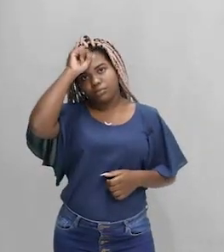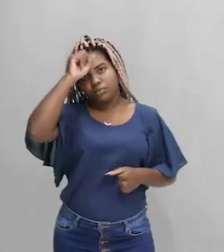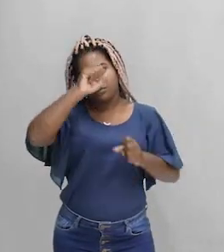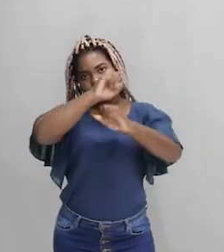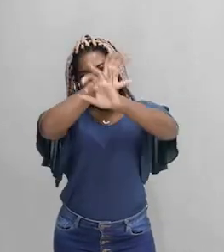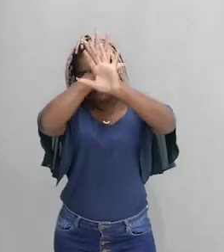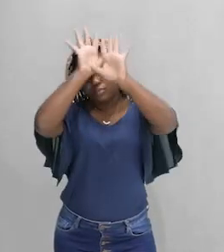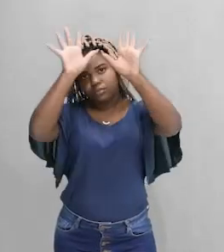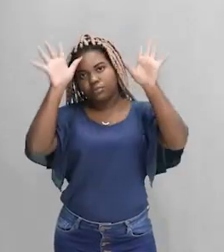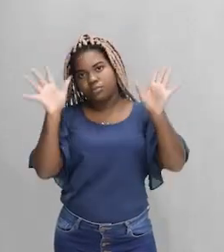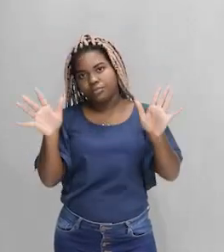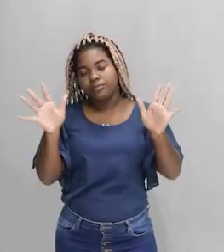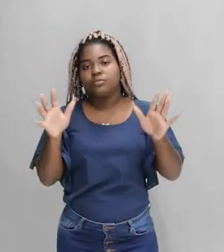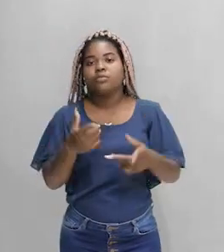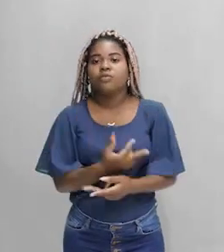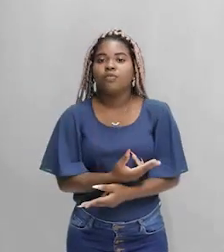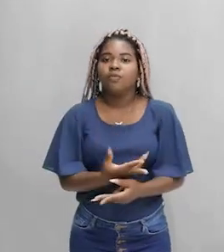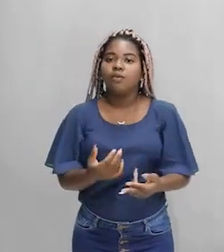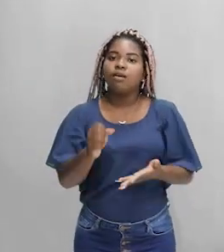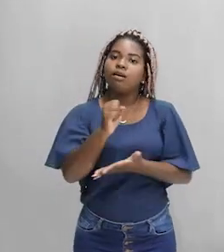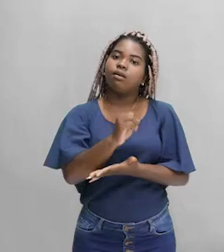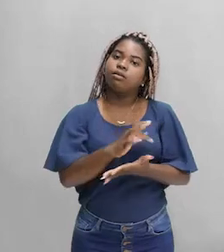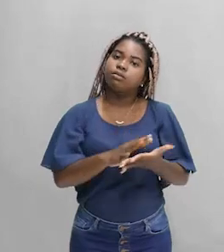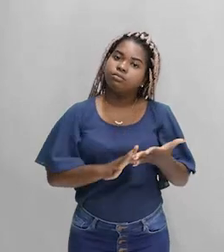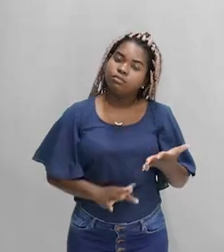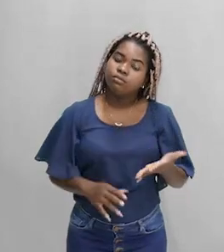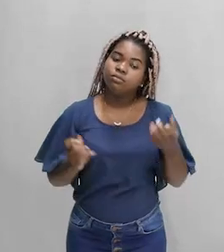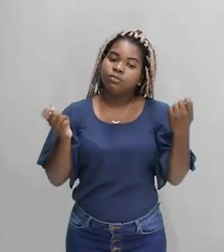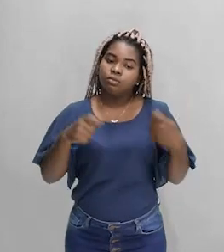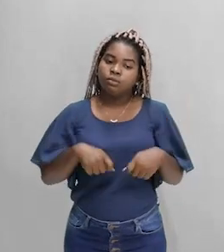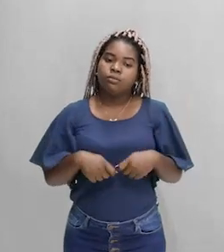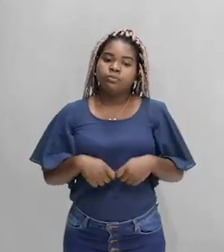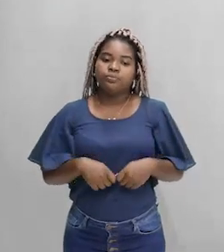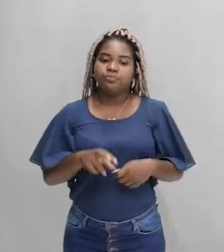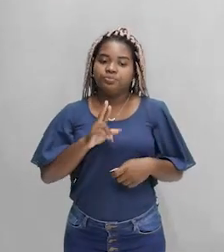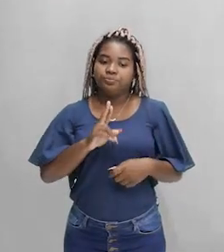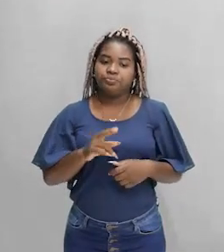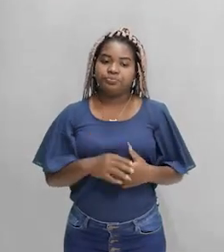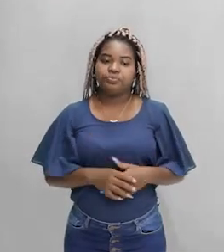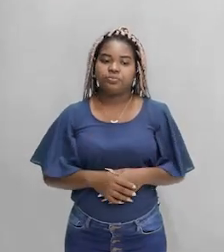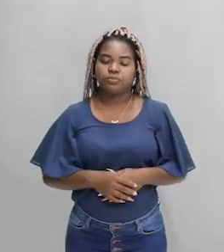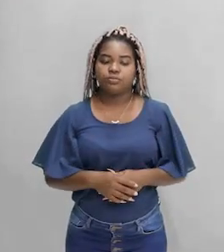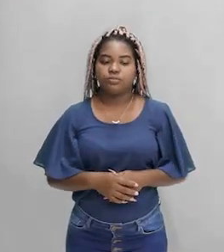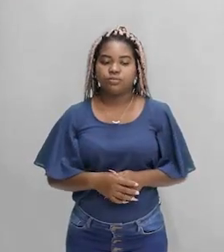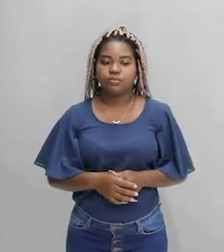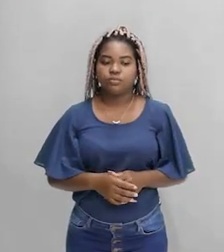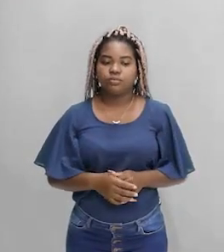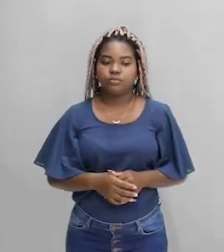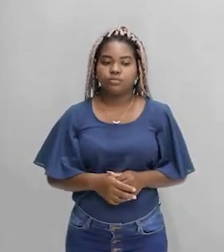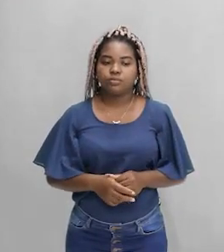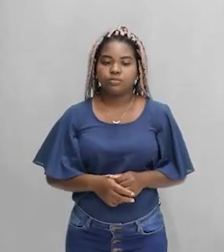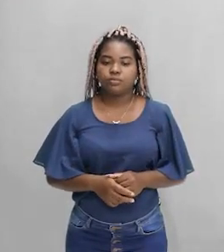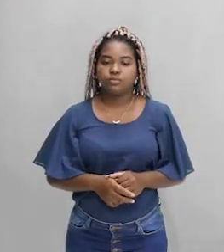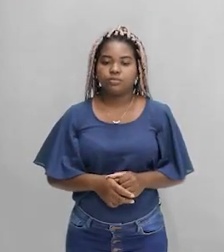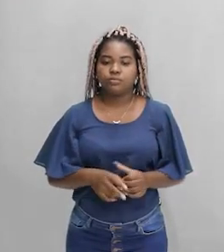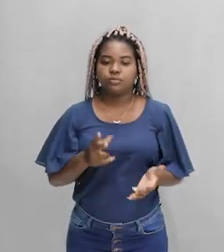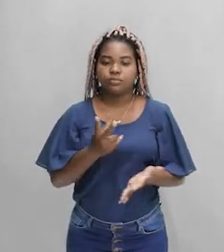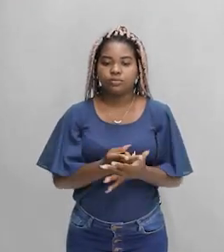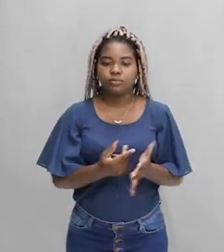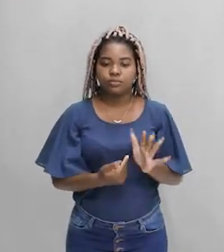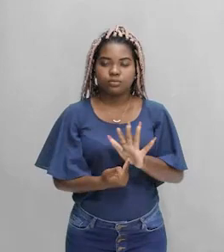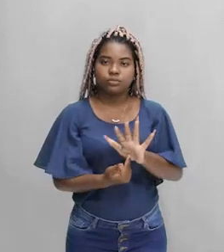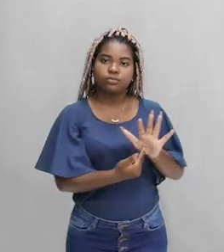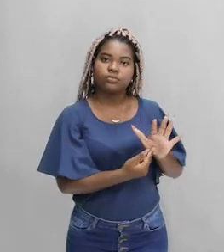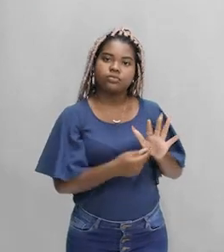aprender a partir de vários exercícios que você consiga resolver, tá? E sempre, gente, a gente está aqui mostrando todo o tempo para você o